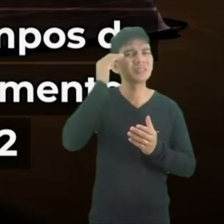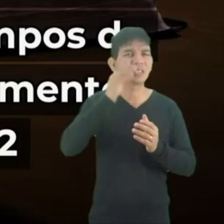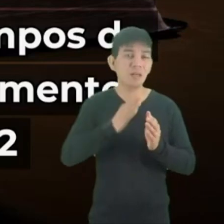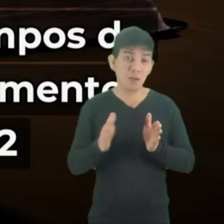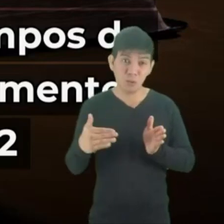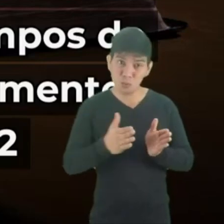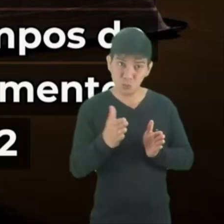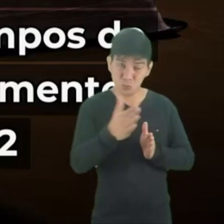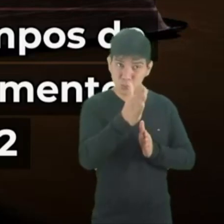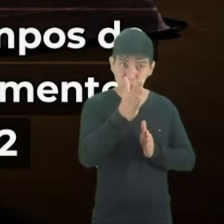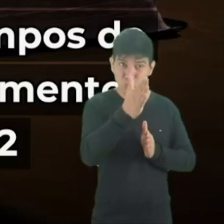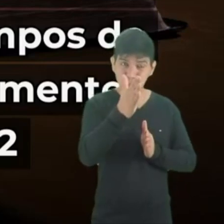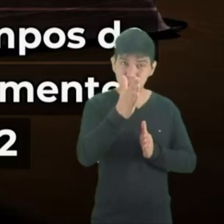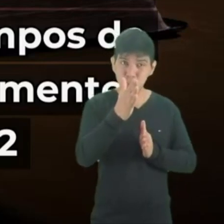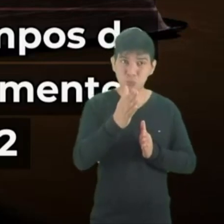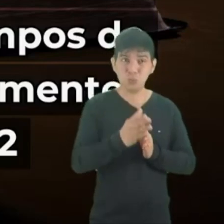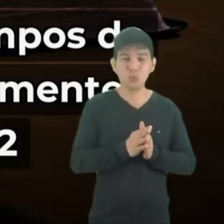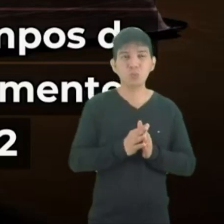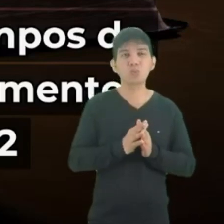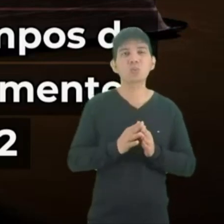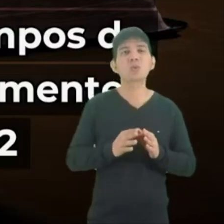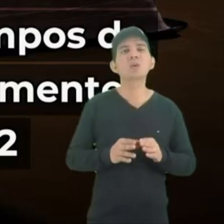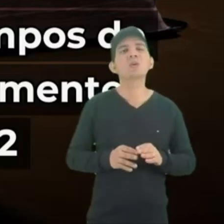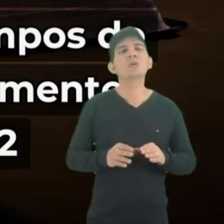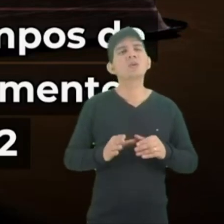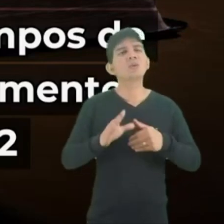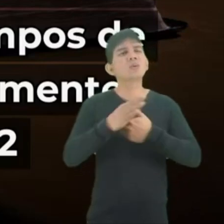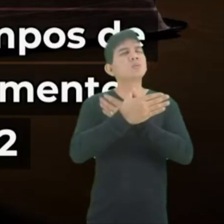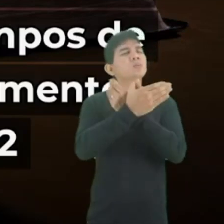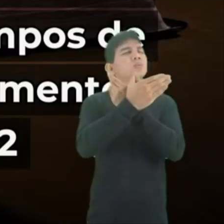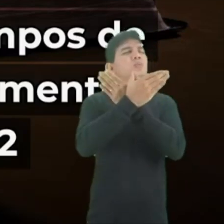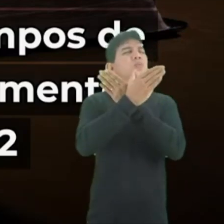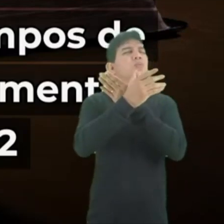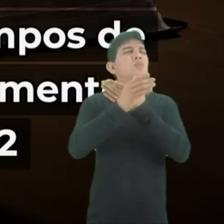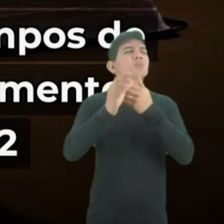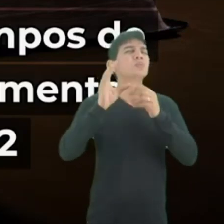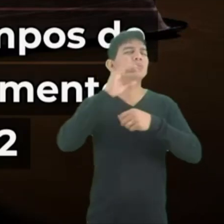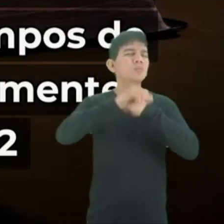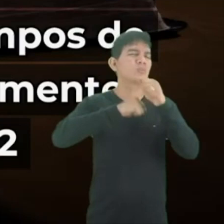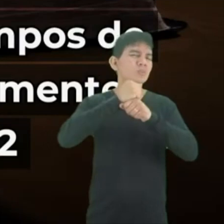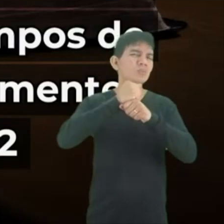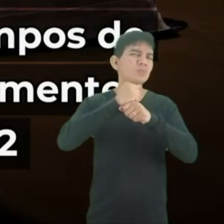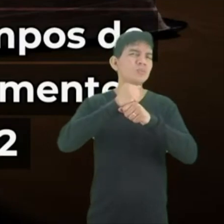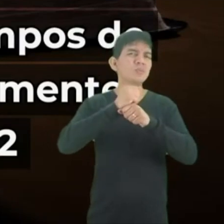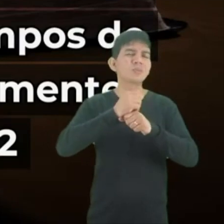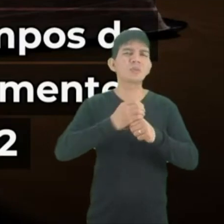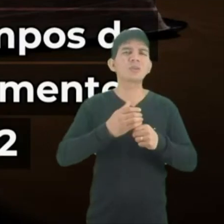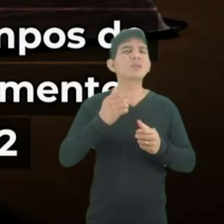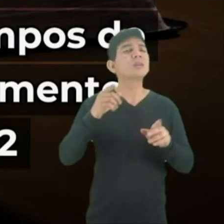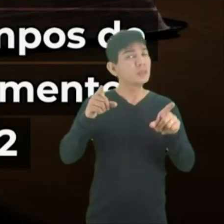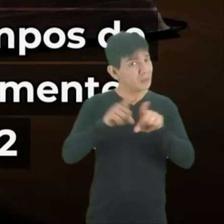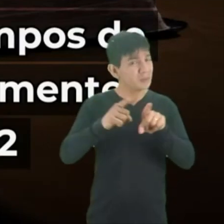rede fatal, e os pássaros são pegos num laço, também os homens são enredados pelos tempos de desgraça que